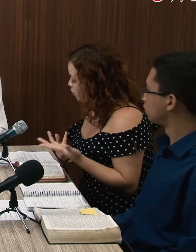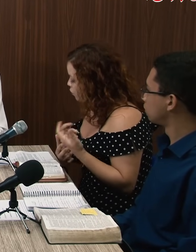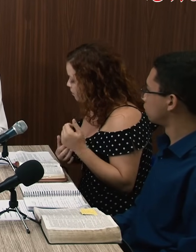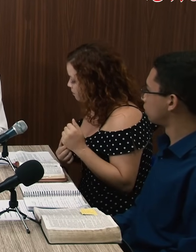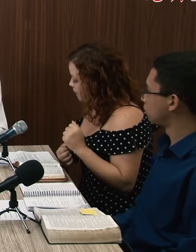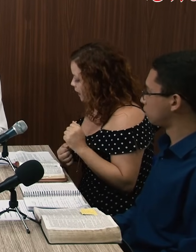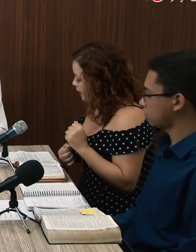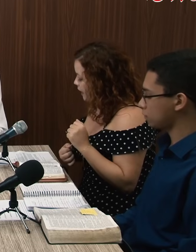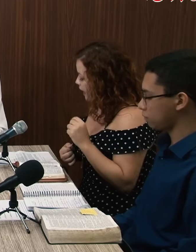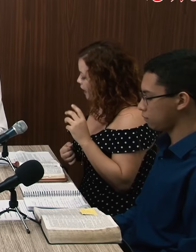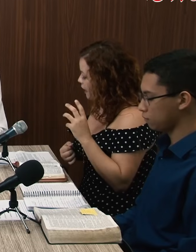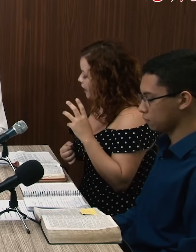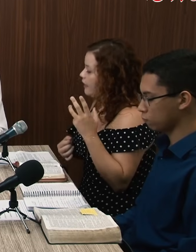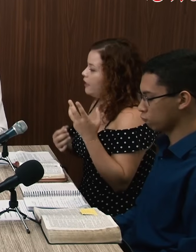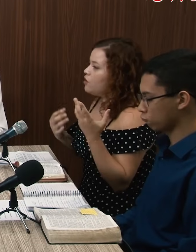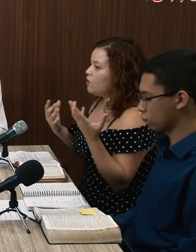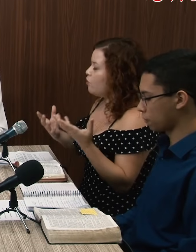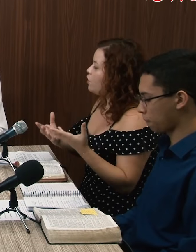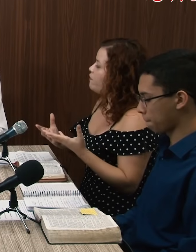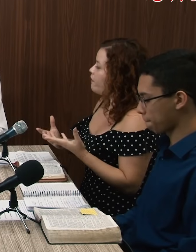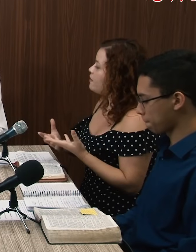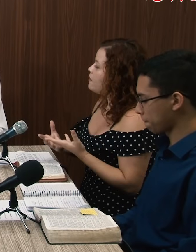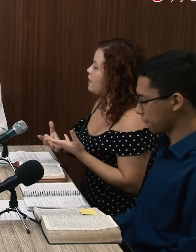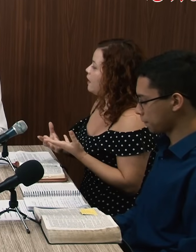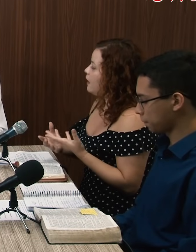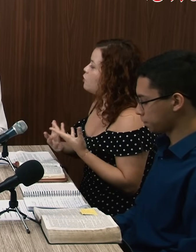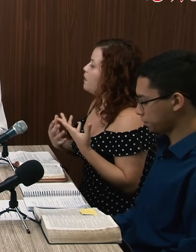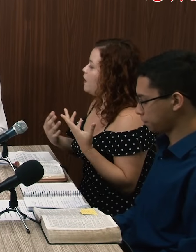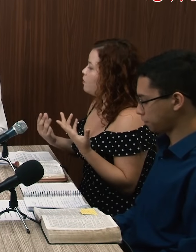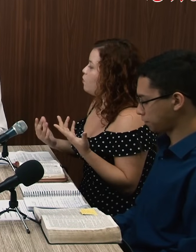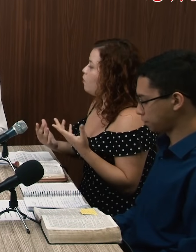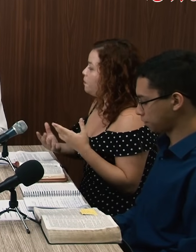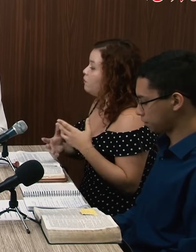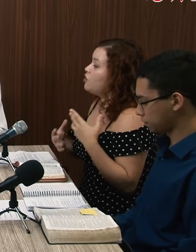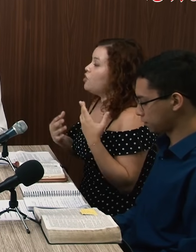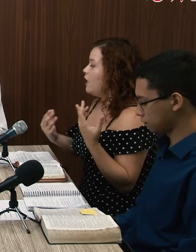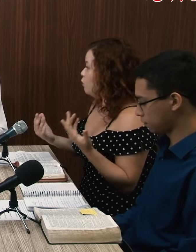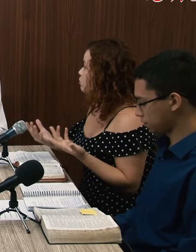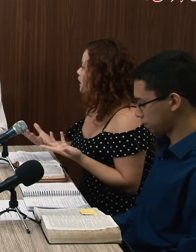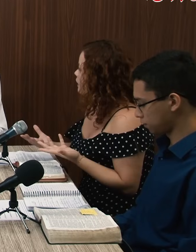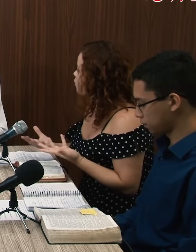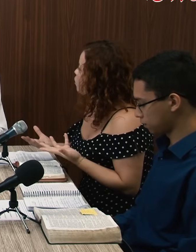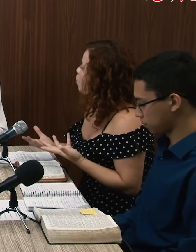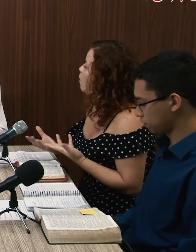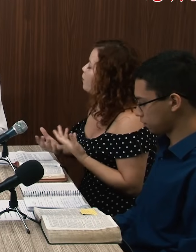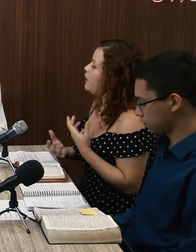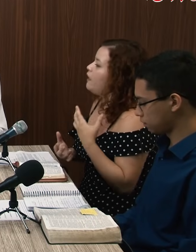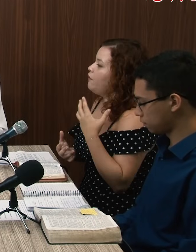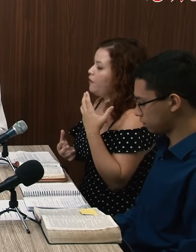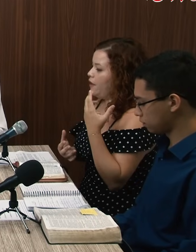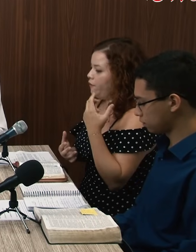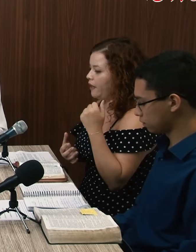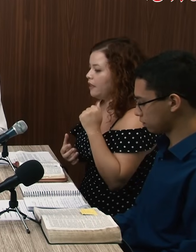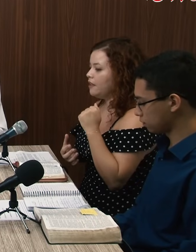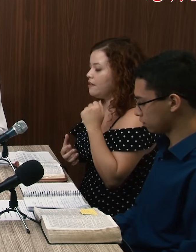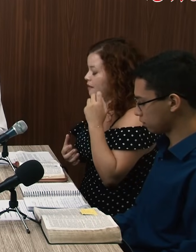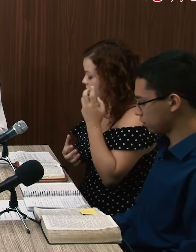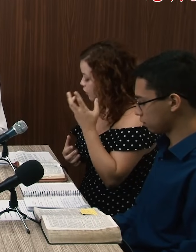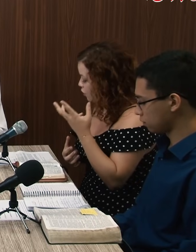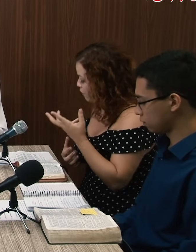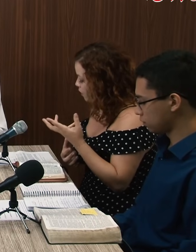pelos outros. E a igreja hoje vivencia a experiência do corpo, tanto que a gente tem a doutrina do corpo, né?